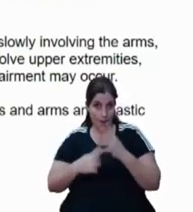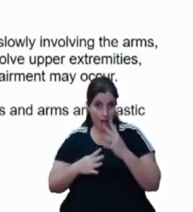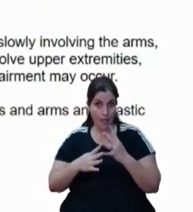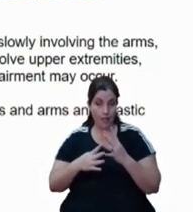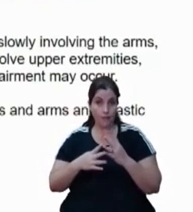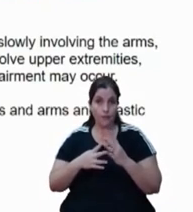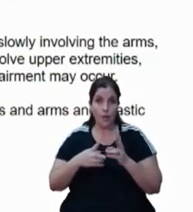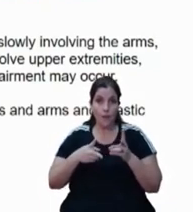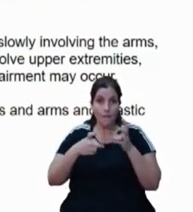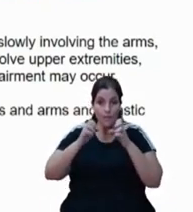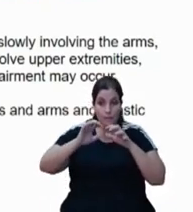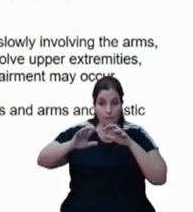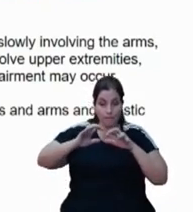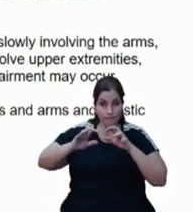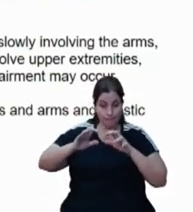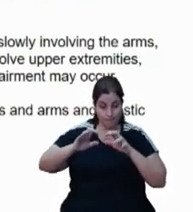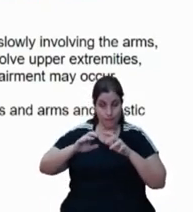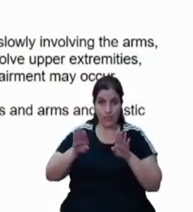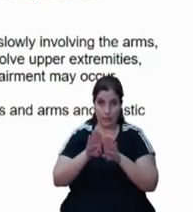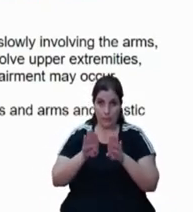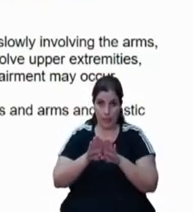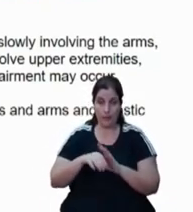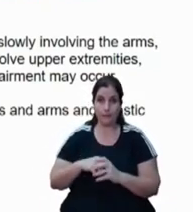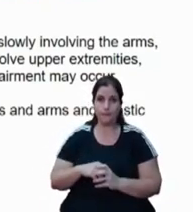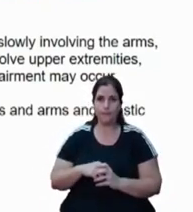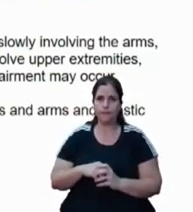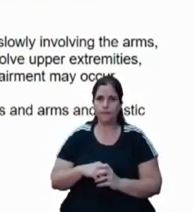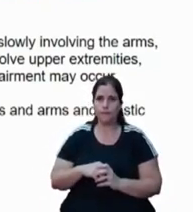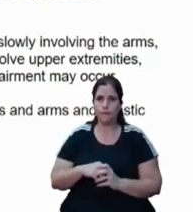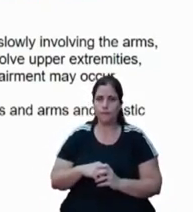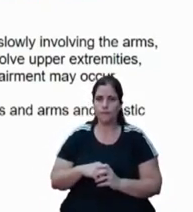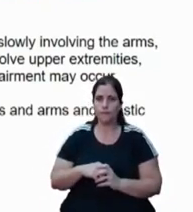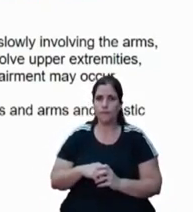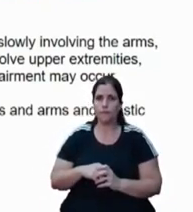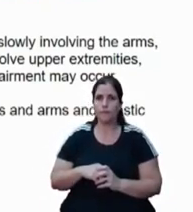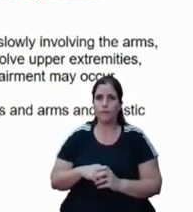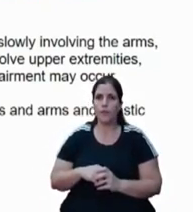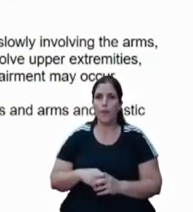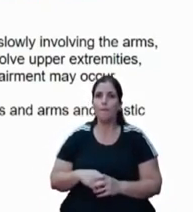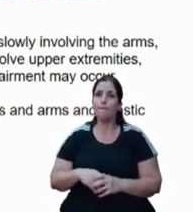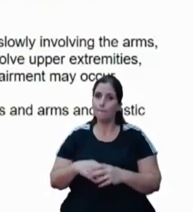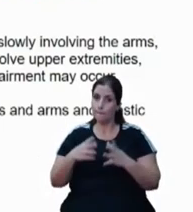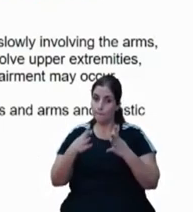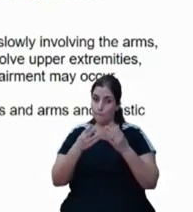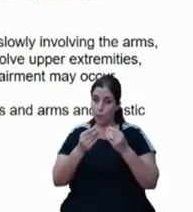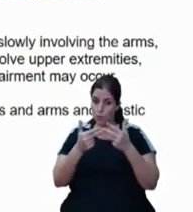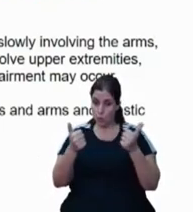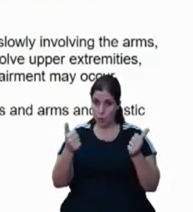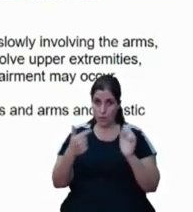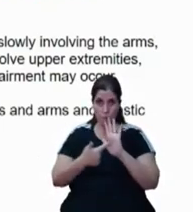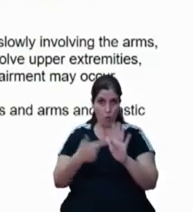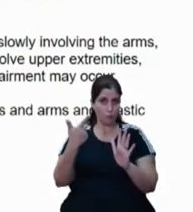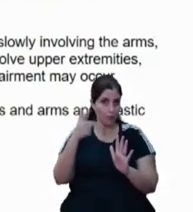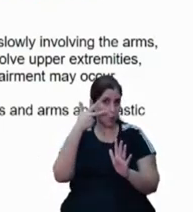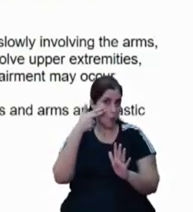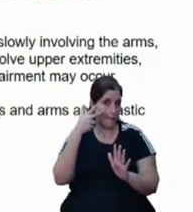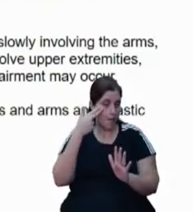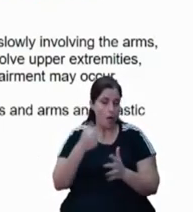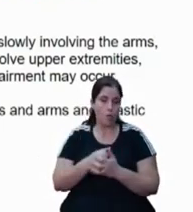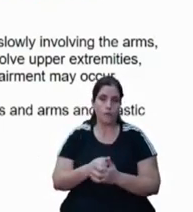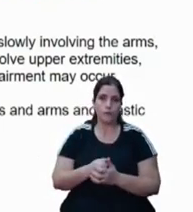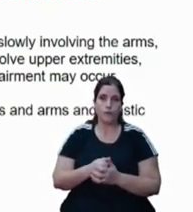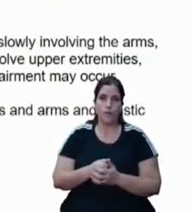percepção e vibração. Além disso, uma ampla gama de anormalidades neurológicas adicionais, como neuropatia